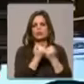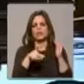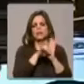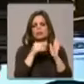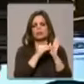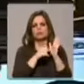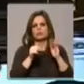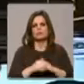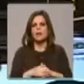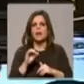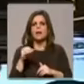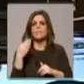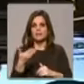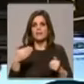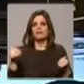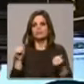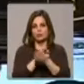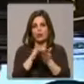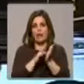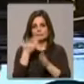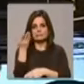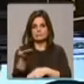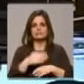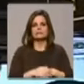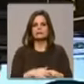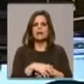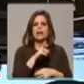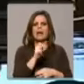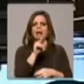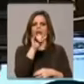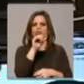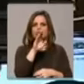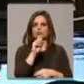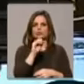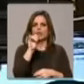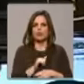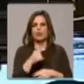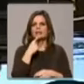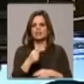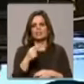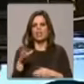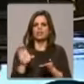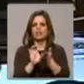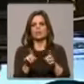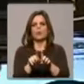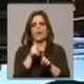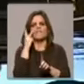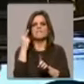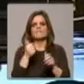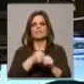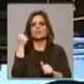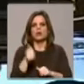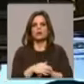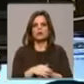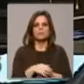Portada do Financial Times. Rajoy presume del rescate como si fuese una victoria. Rescue en inglés, señor Rajoy,